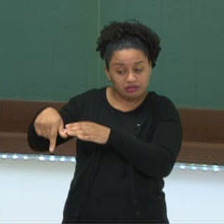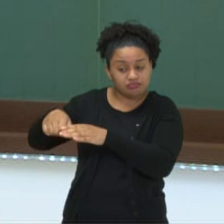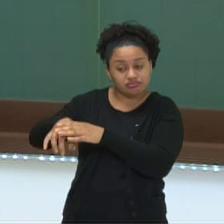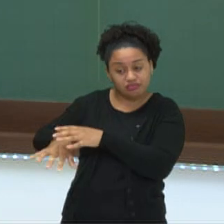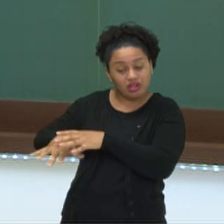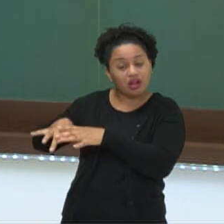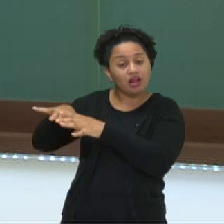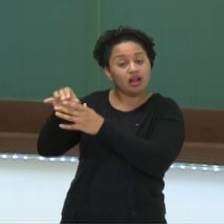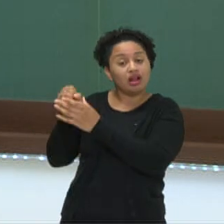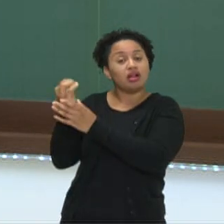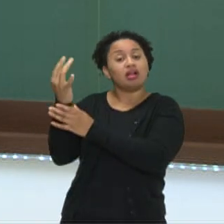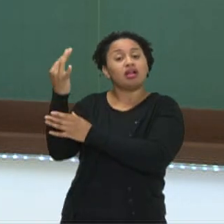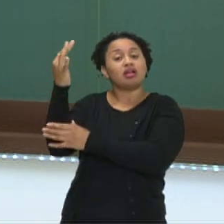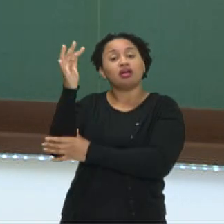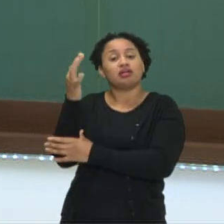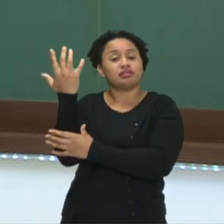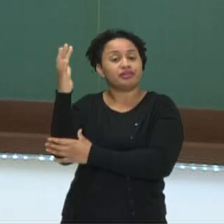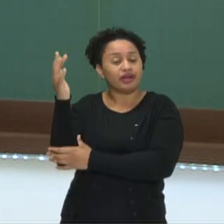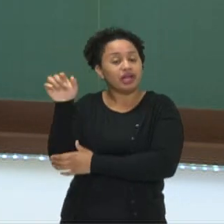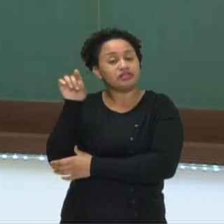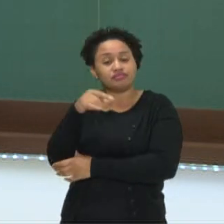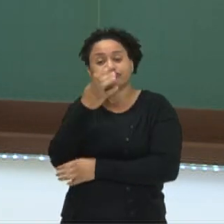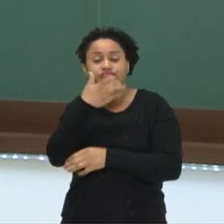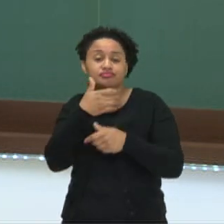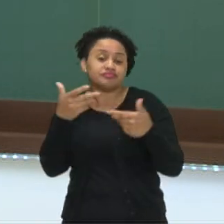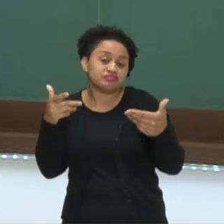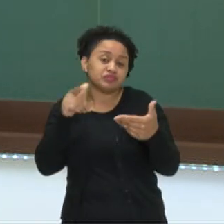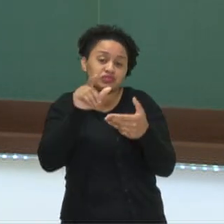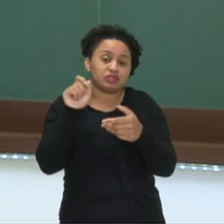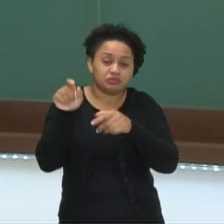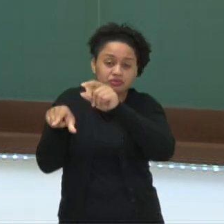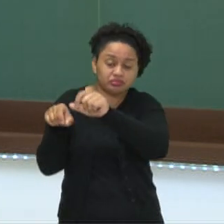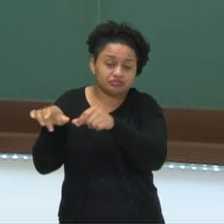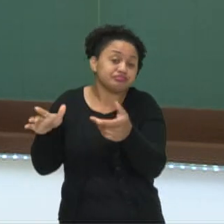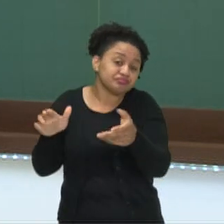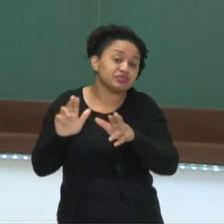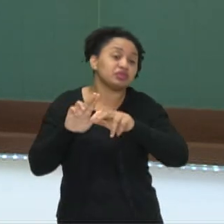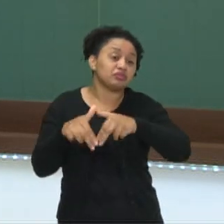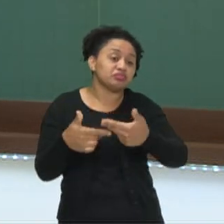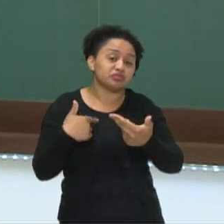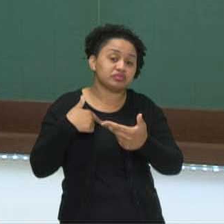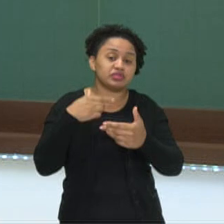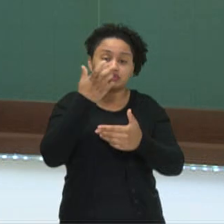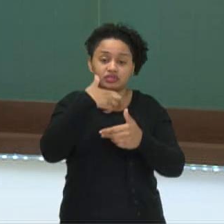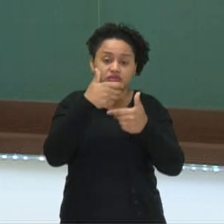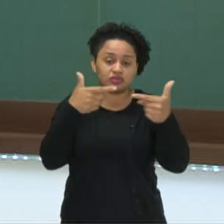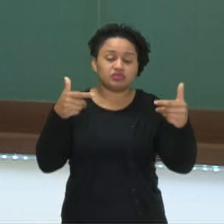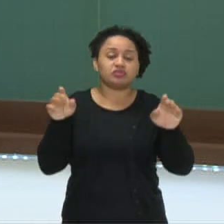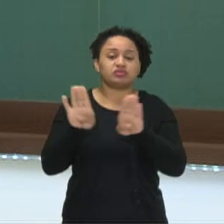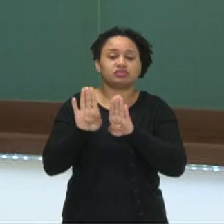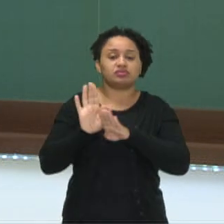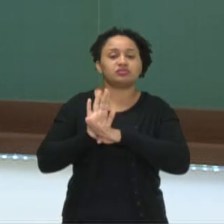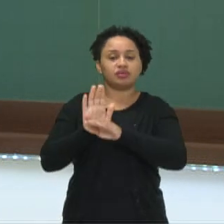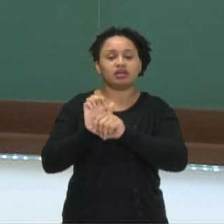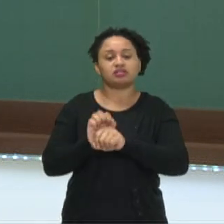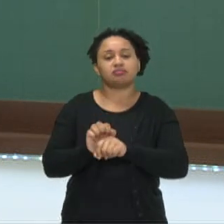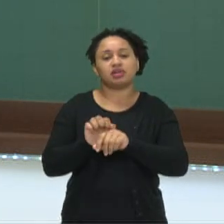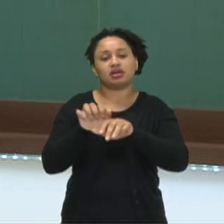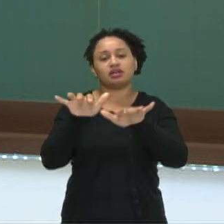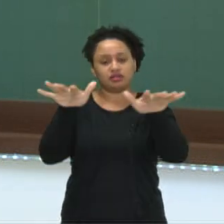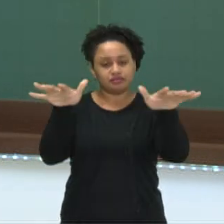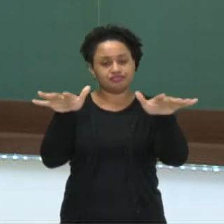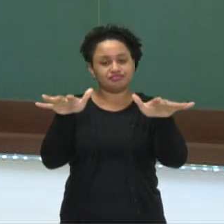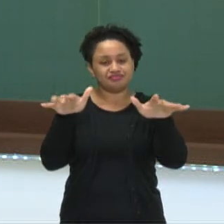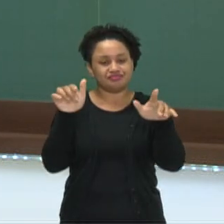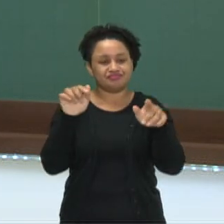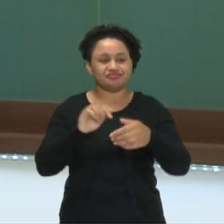fruto ali junto com você levou sementes para outros lugares. Então, por isso que o fruto também ajuda na dispersão, na propagação